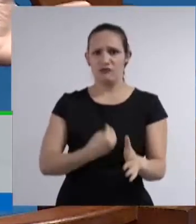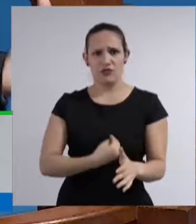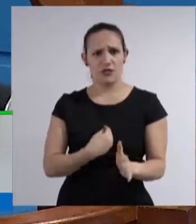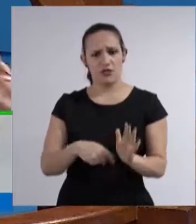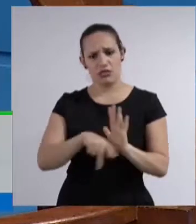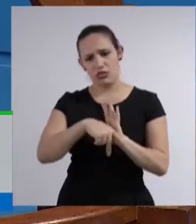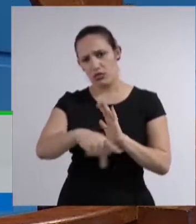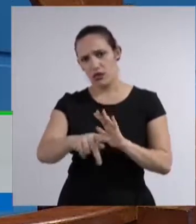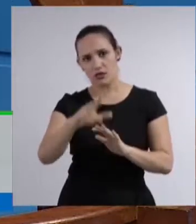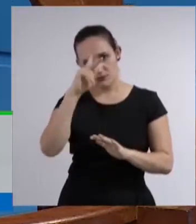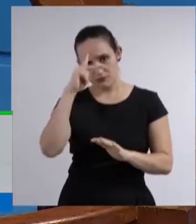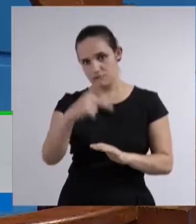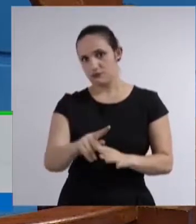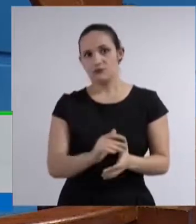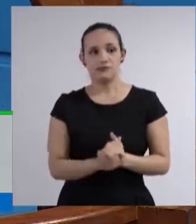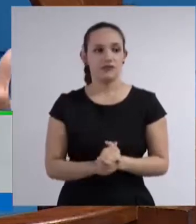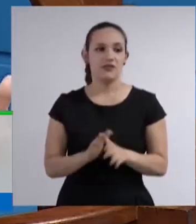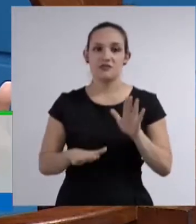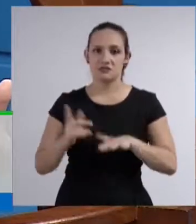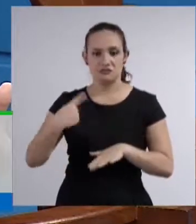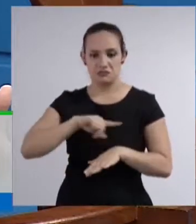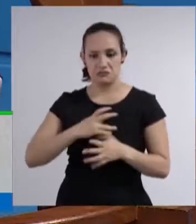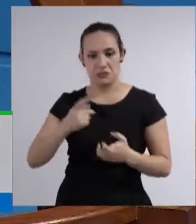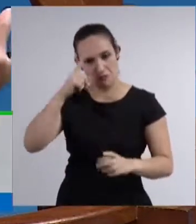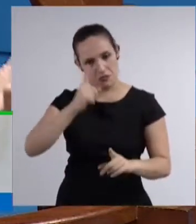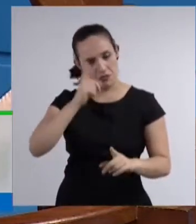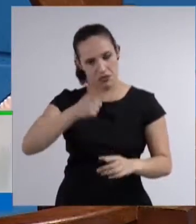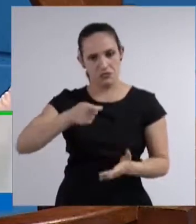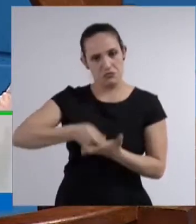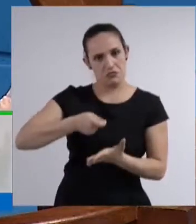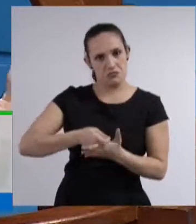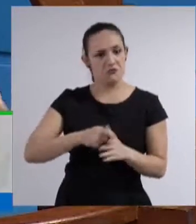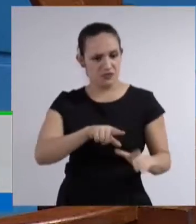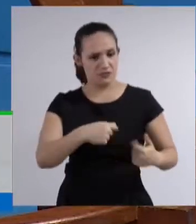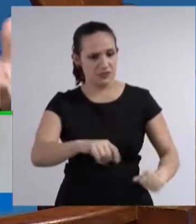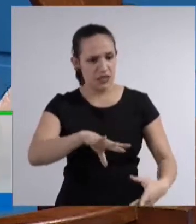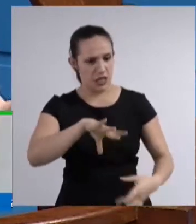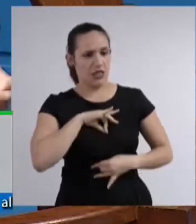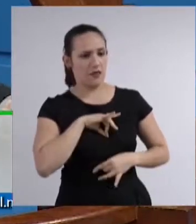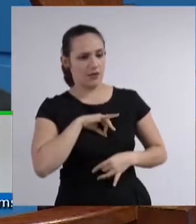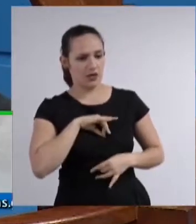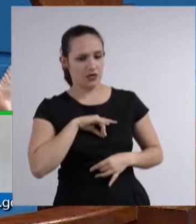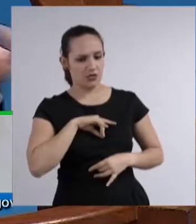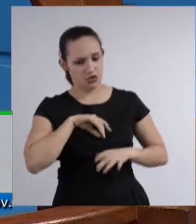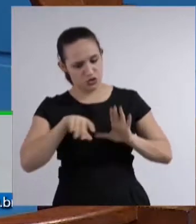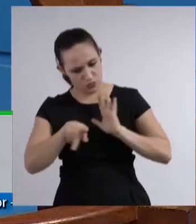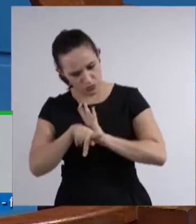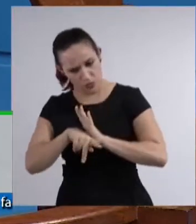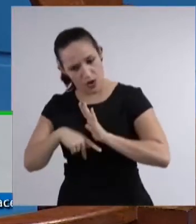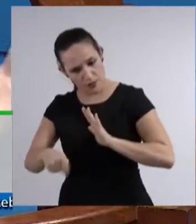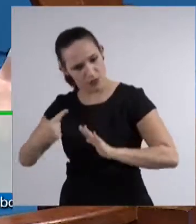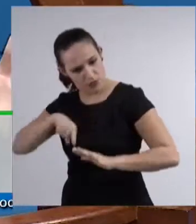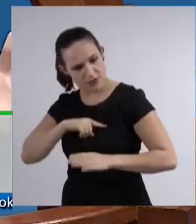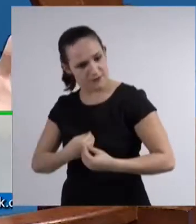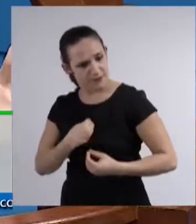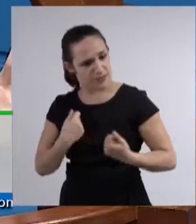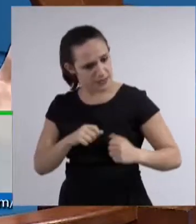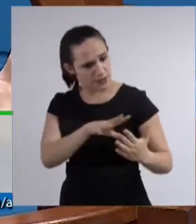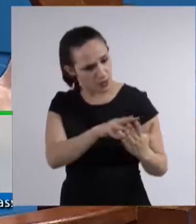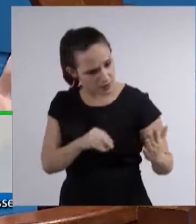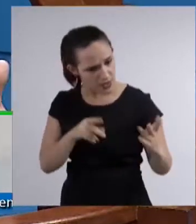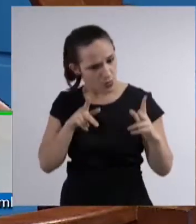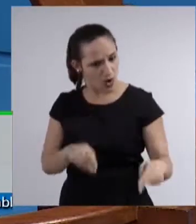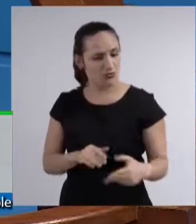né? Muitas vezes nós queremos impor a eles um jeito, uma forma de vida que é nossa, não deles,